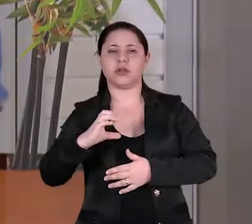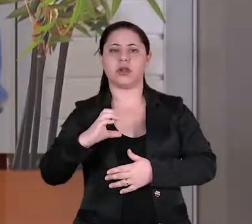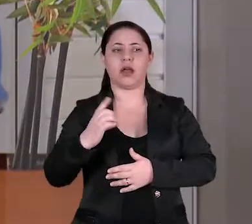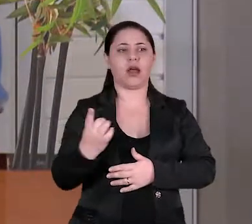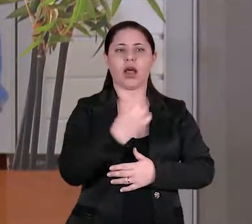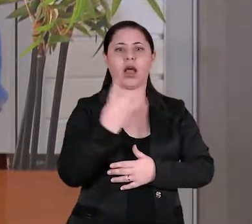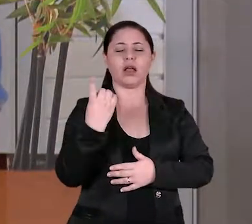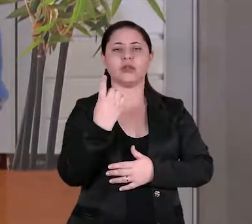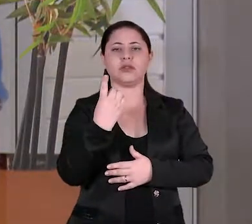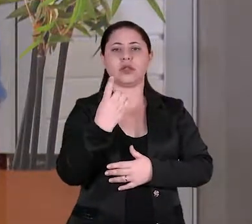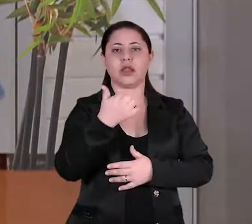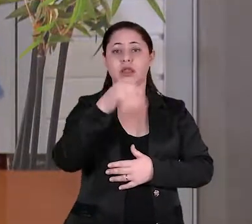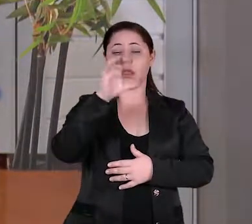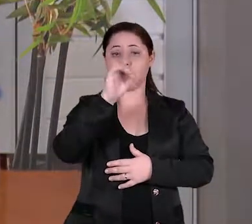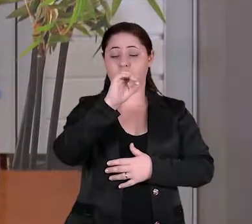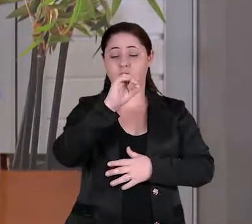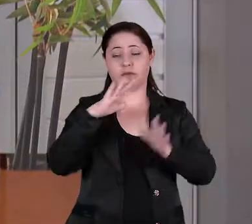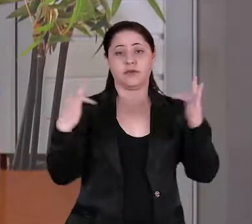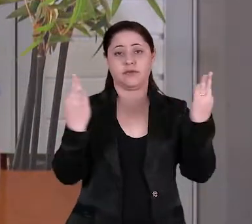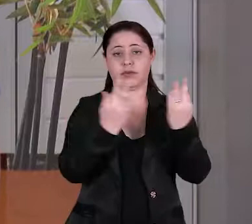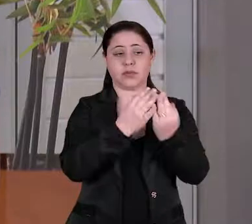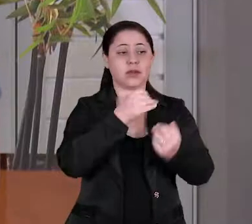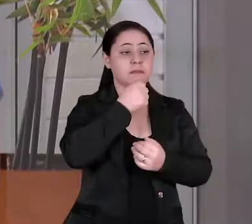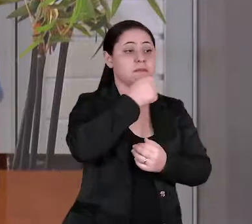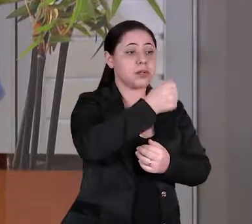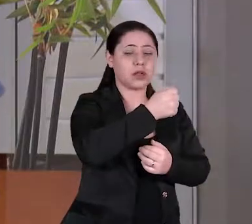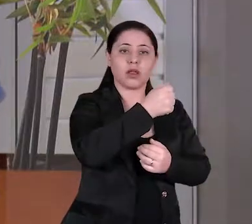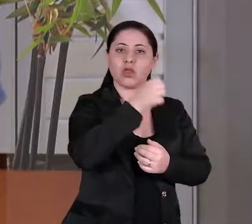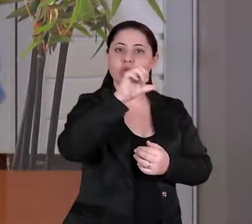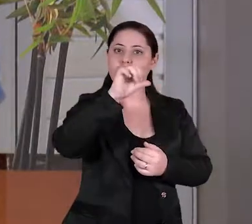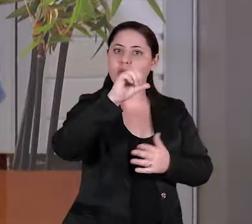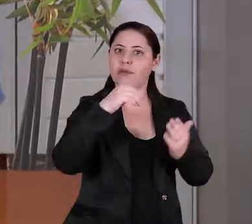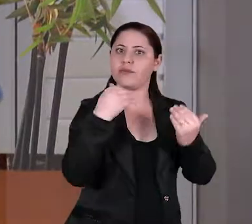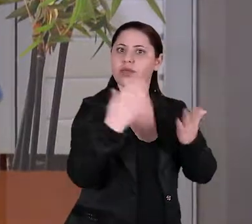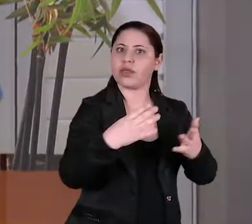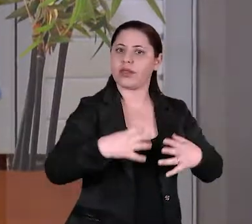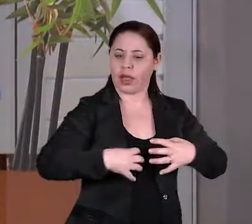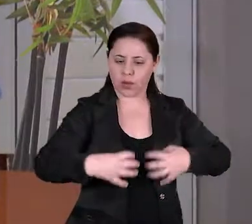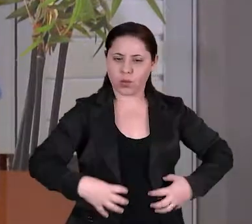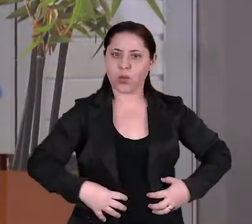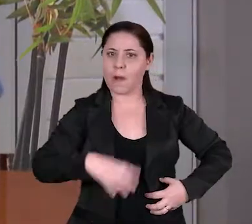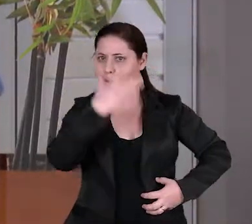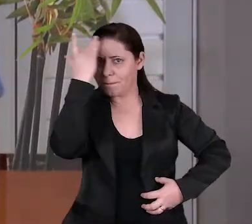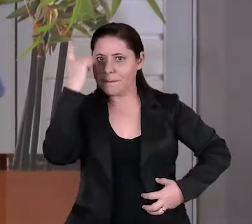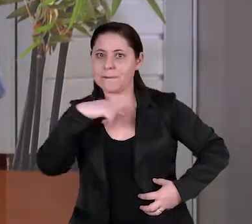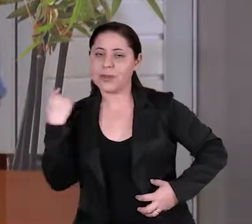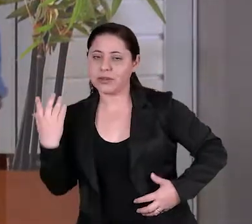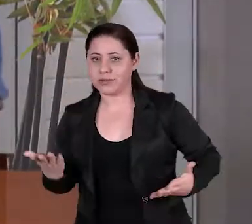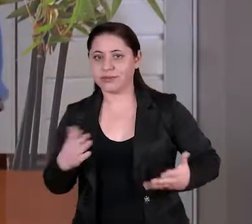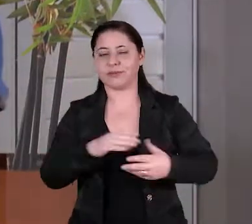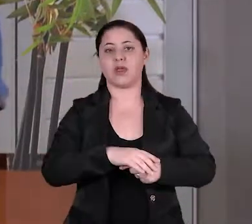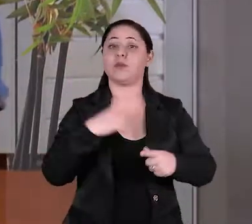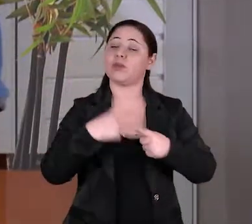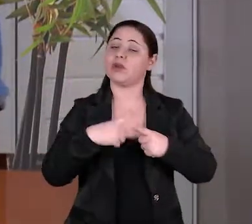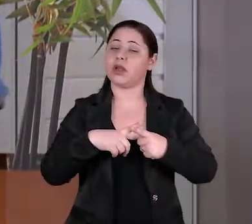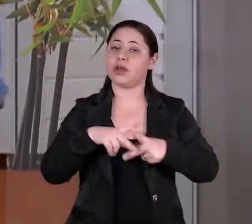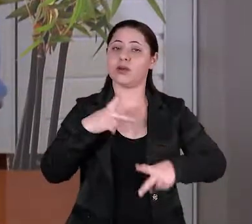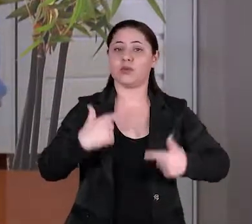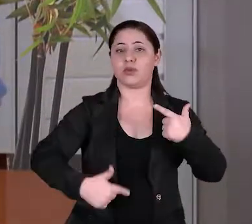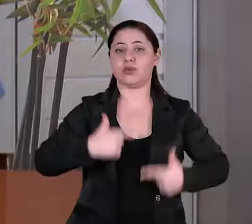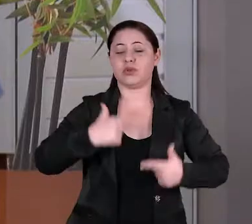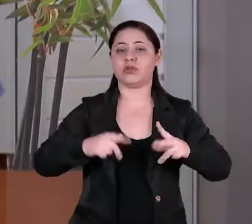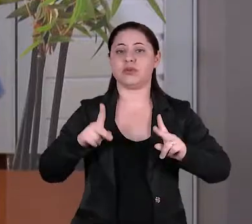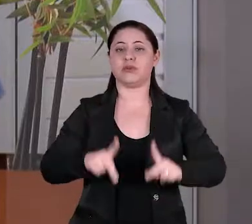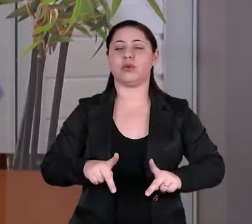Santa Catarina, a cada 10 famílias entrevistadas, 9 realizam a doação. Então, porque existe uma